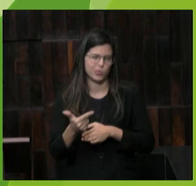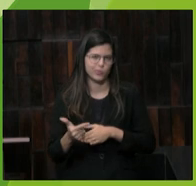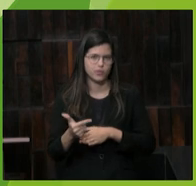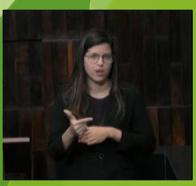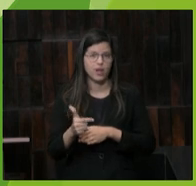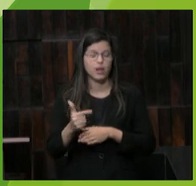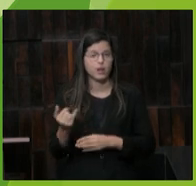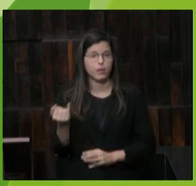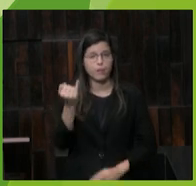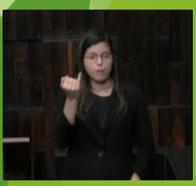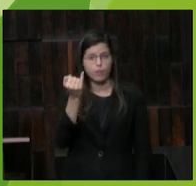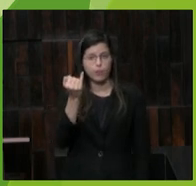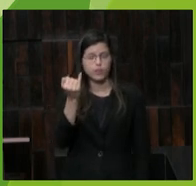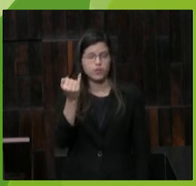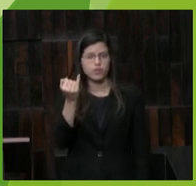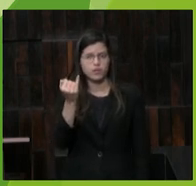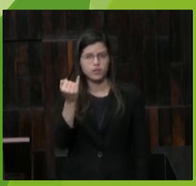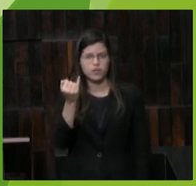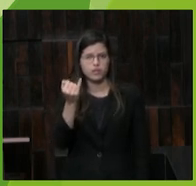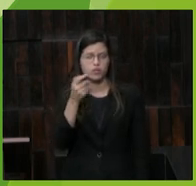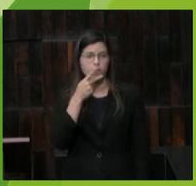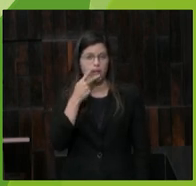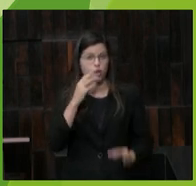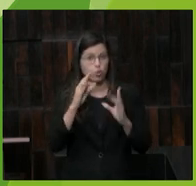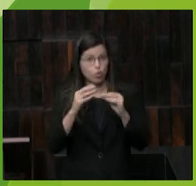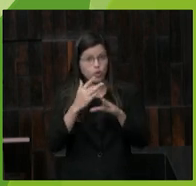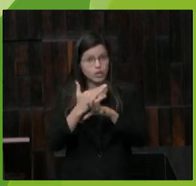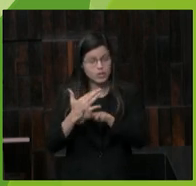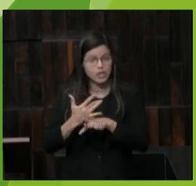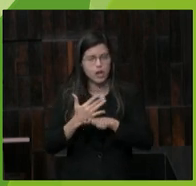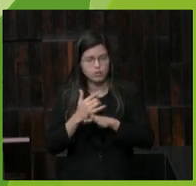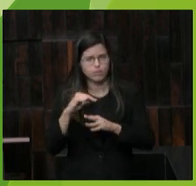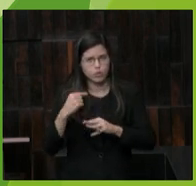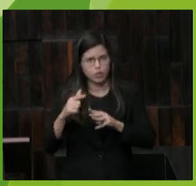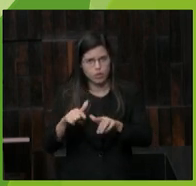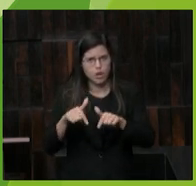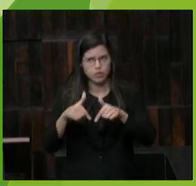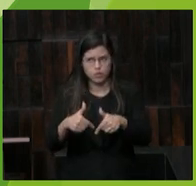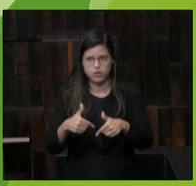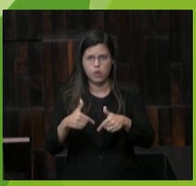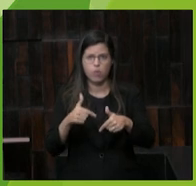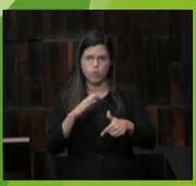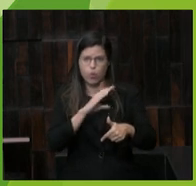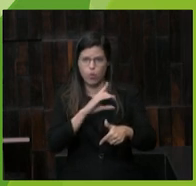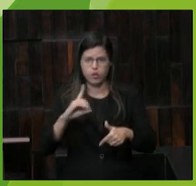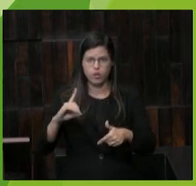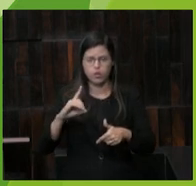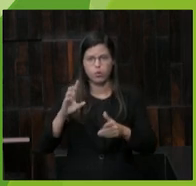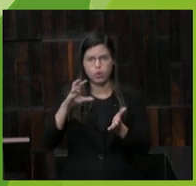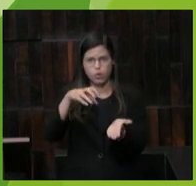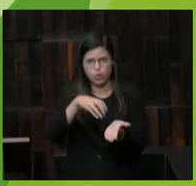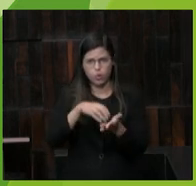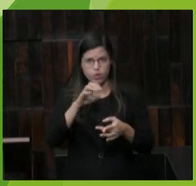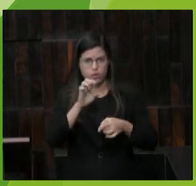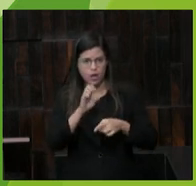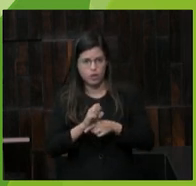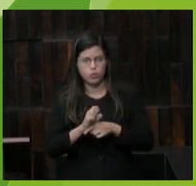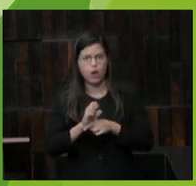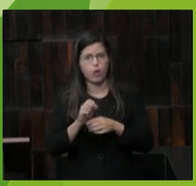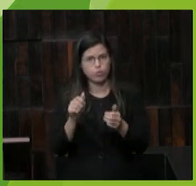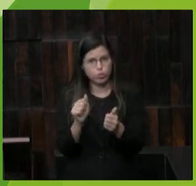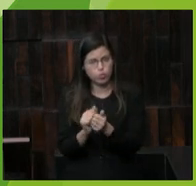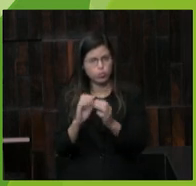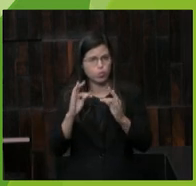acho importante a gente saber que em todos os municípios a gente tem atuado. Como eu sou coordenadora do núcleo estadual, eu atuo junto com todos os defensores da